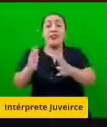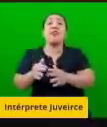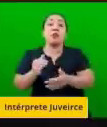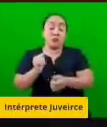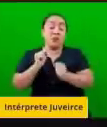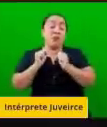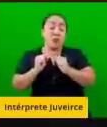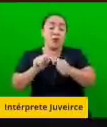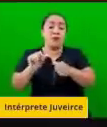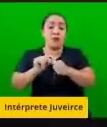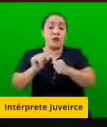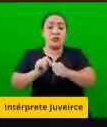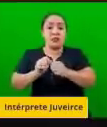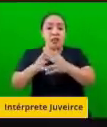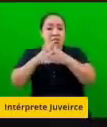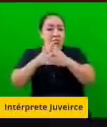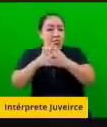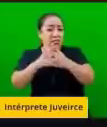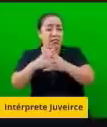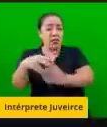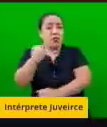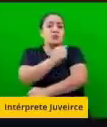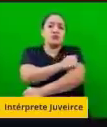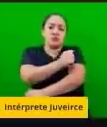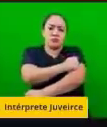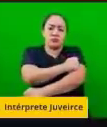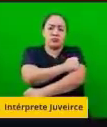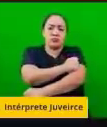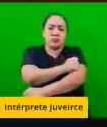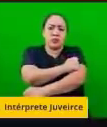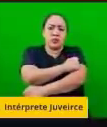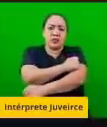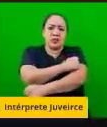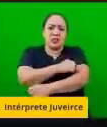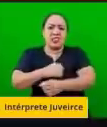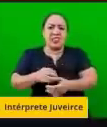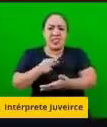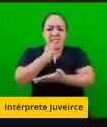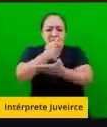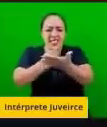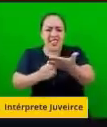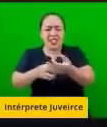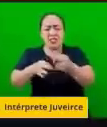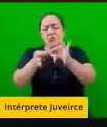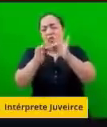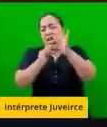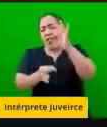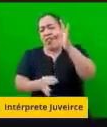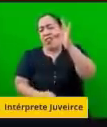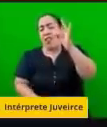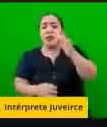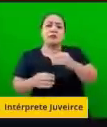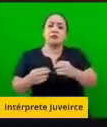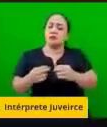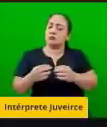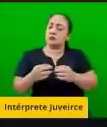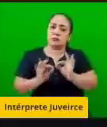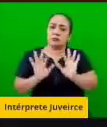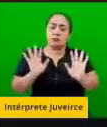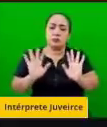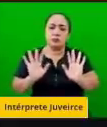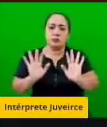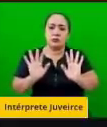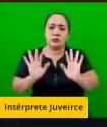A outra questão também é que nós não podemos colocar textos muito longos que vão demandar um longo tempo